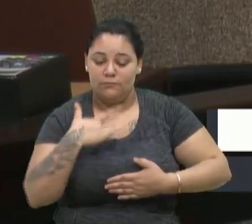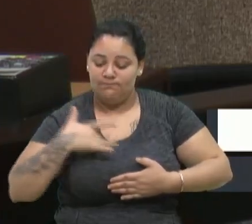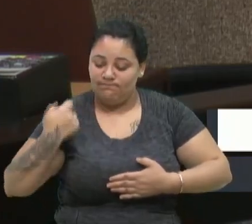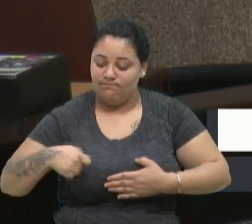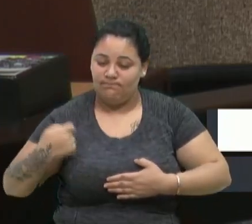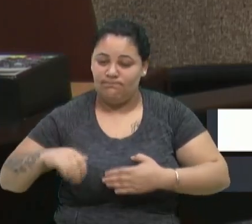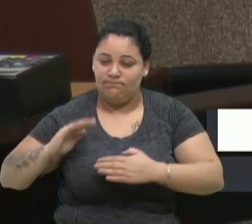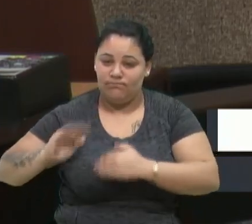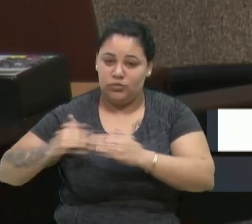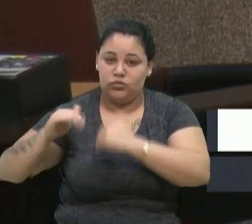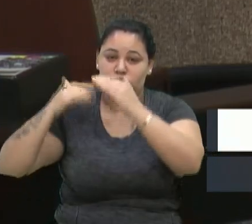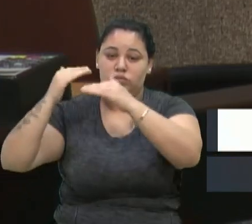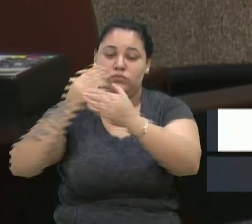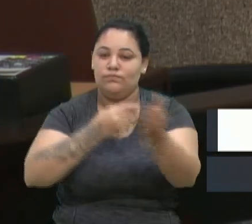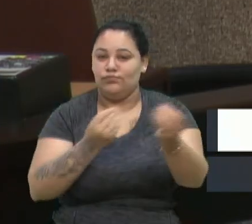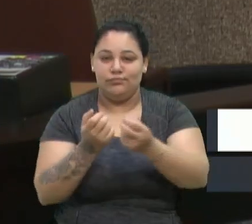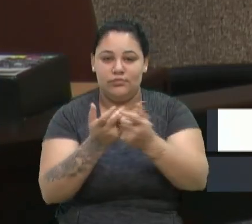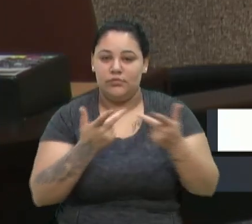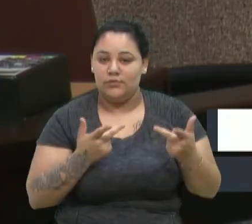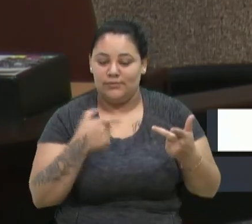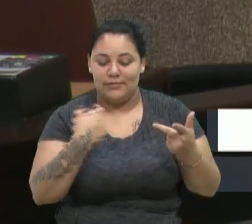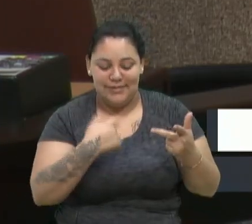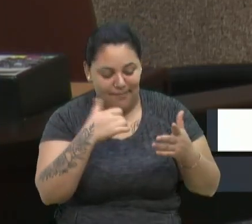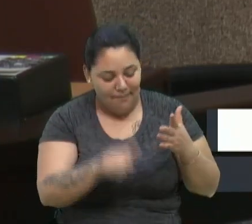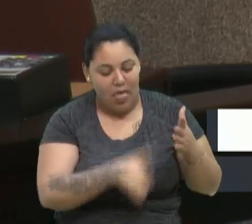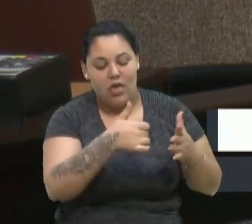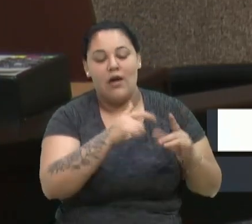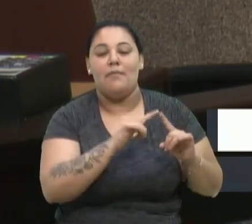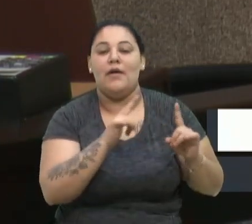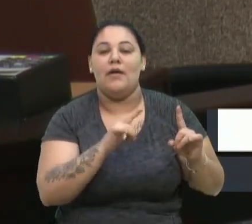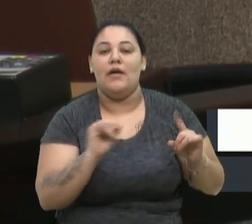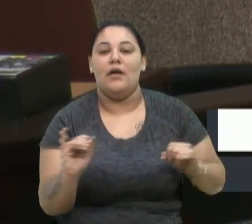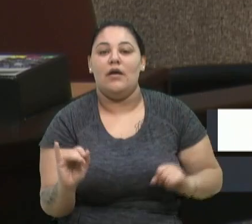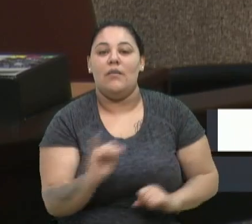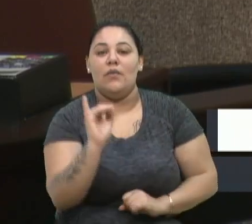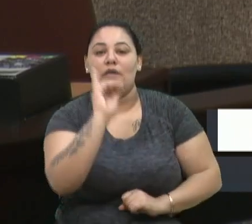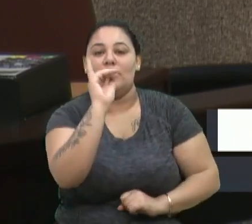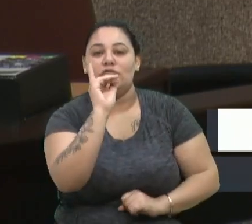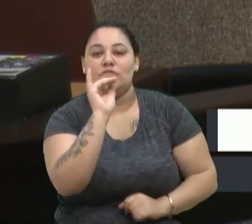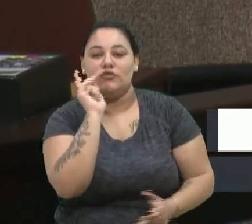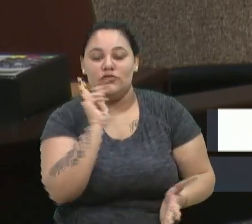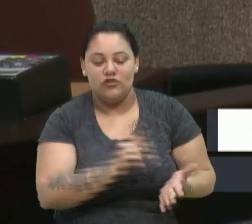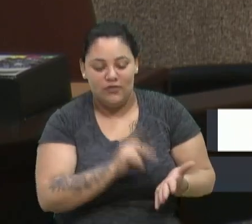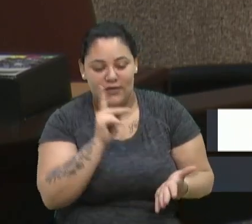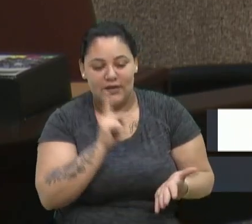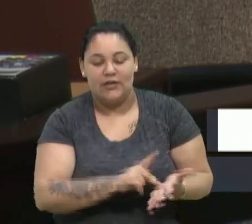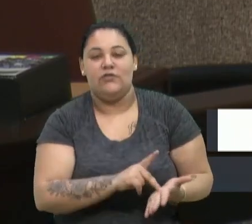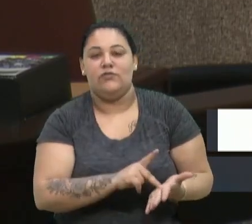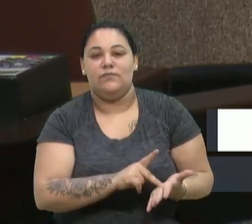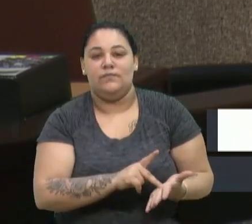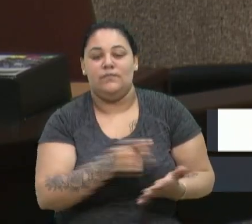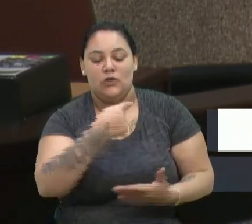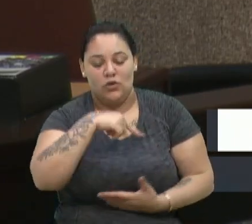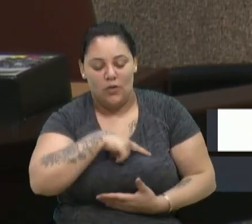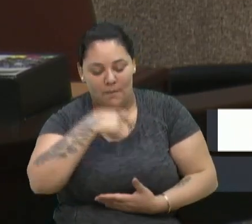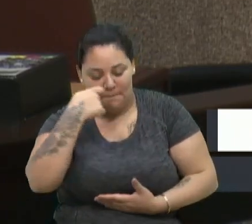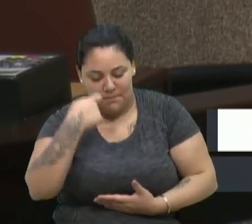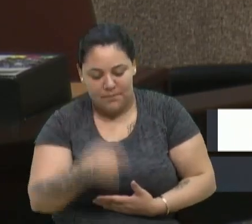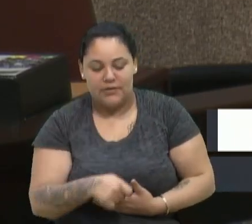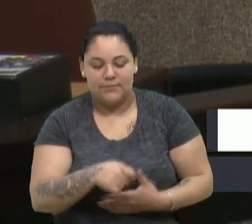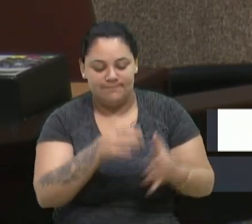muitas coisas precisam melhorar, mas é importante que realmente nós precisamos